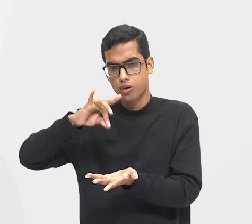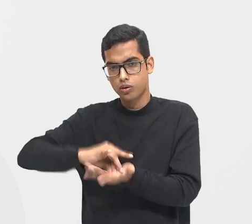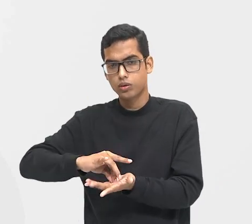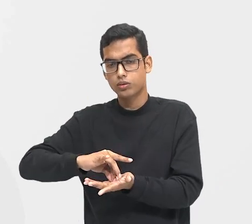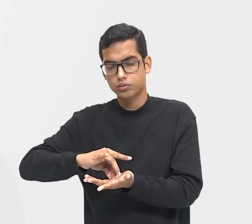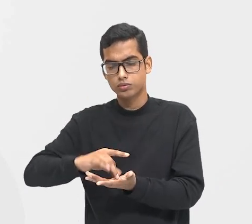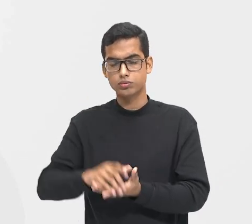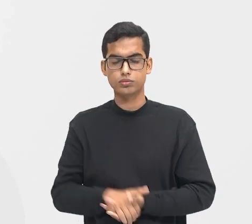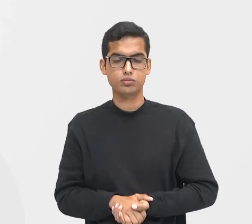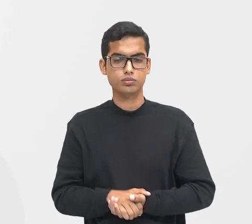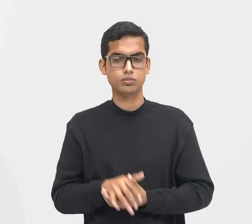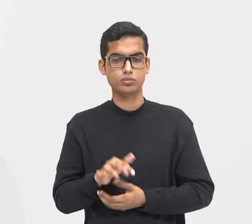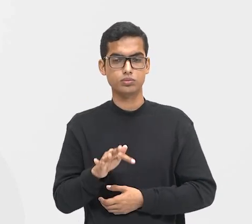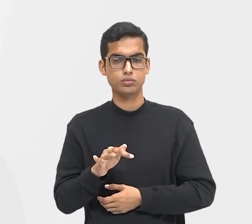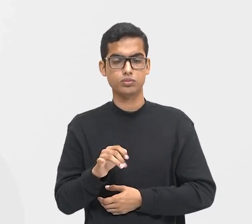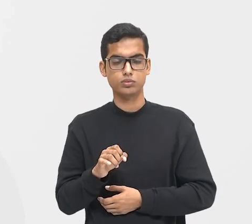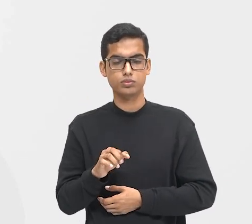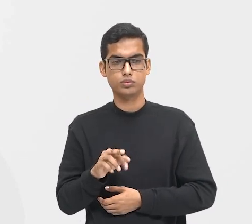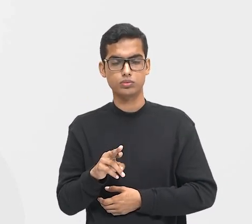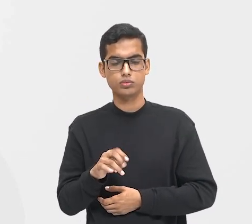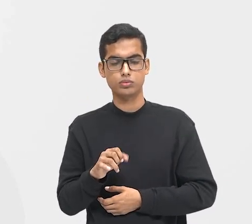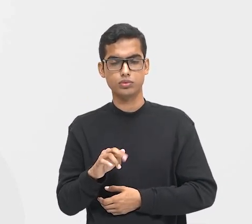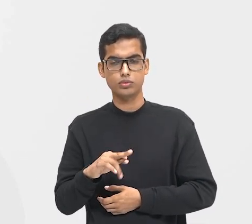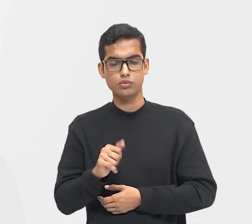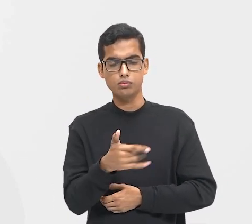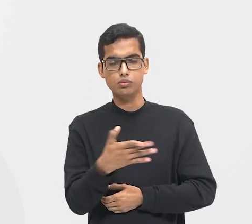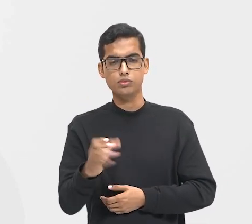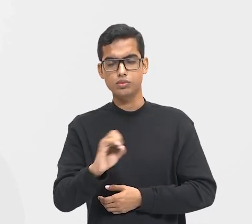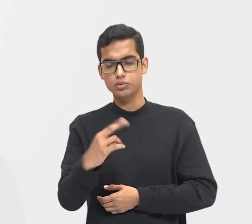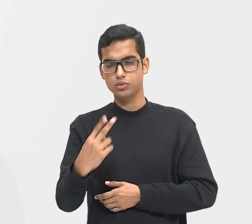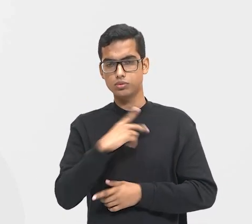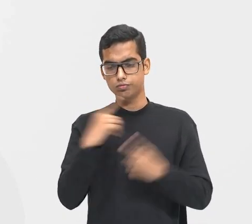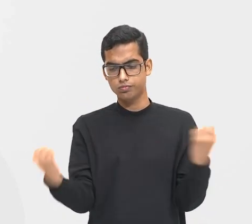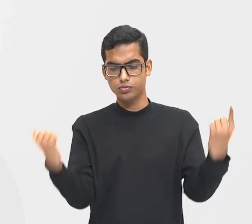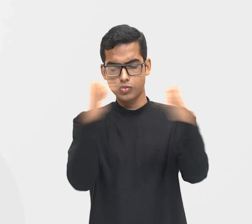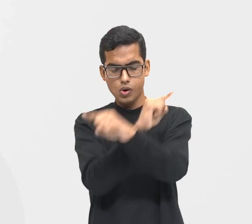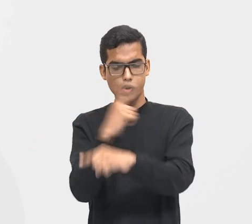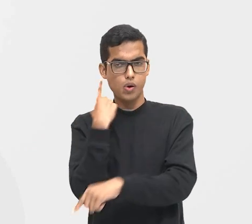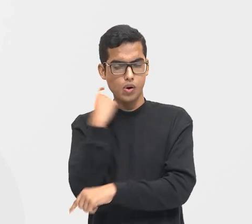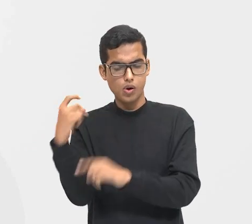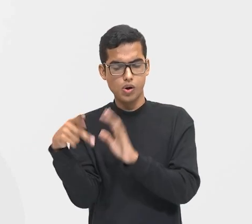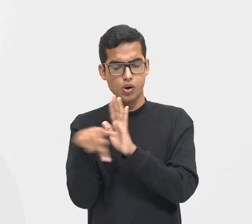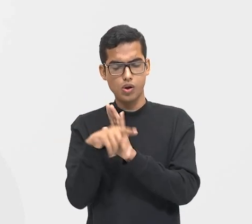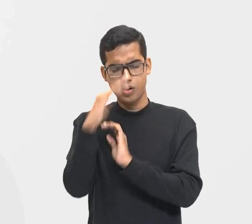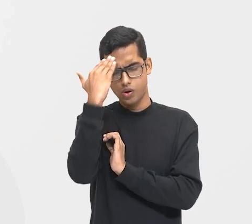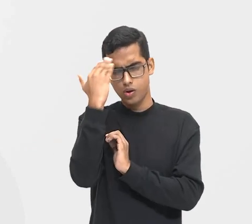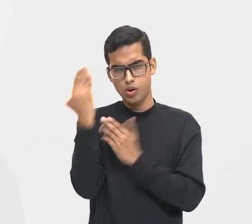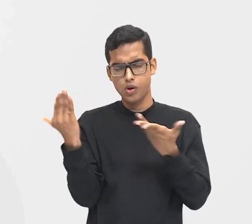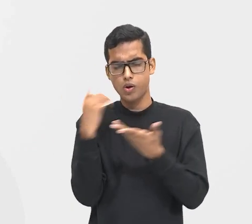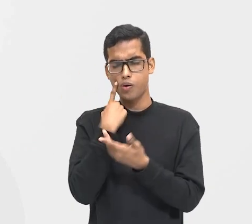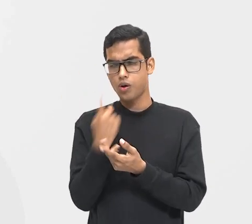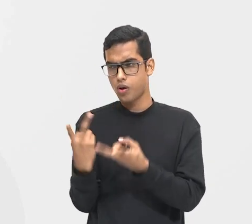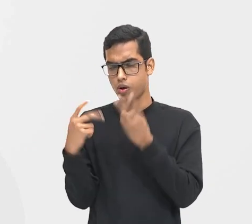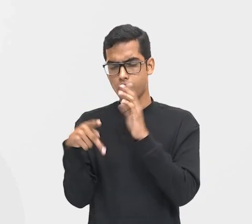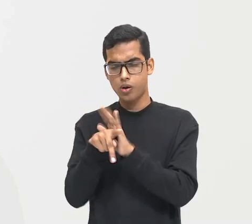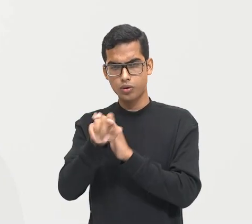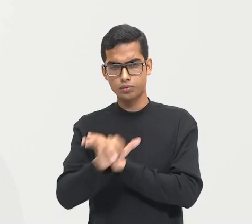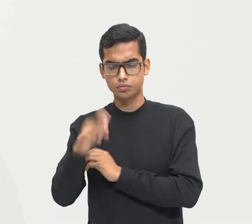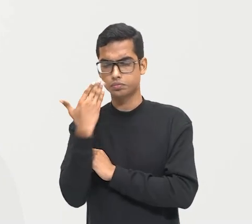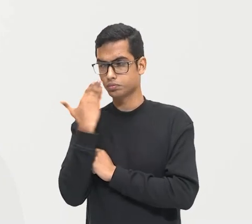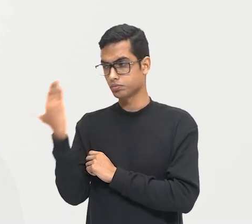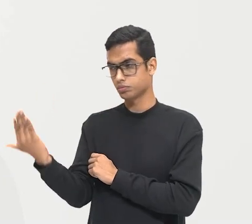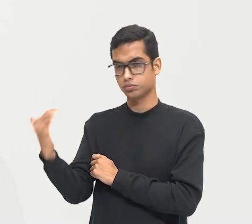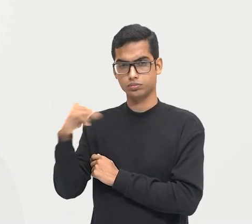sofrer reflexão. Isto é, inverter o sentido da propagação. Então o que a gente está observando aqui? Nessa